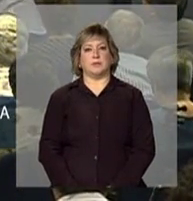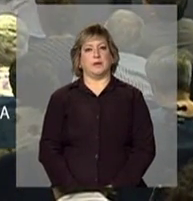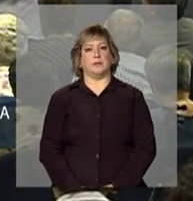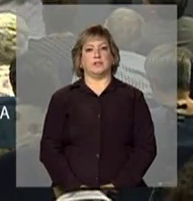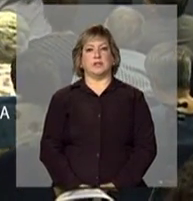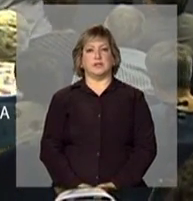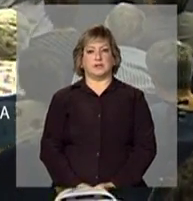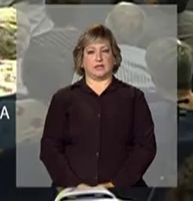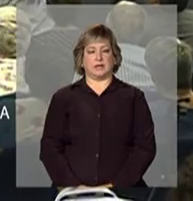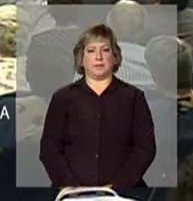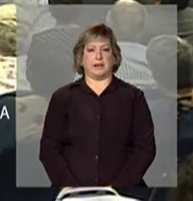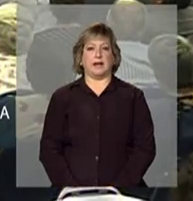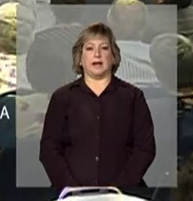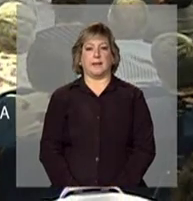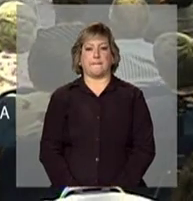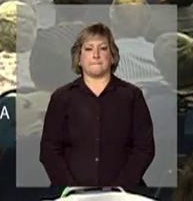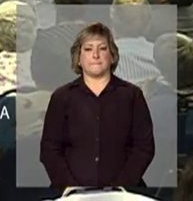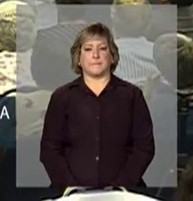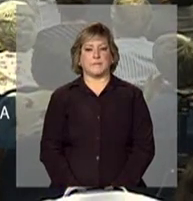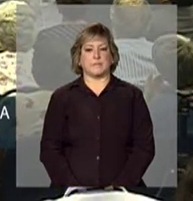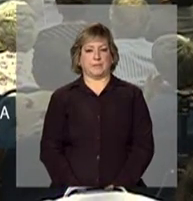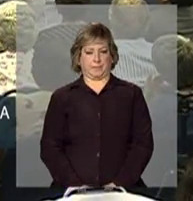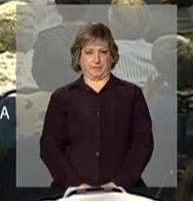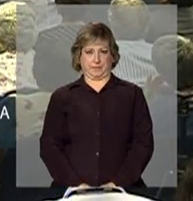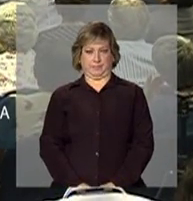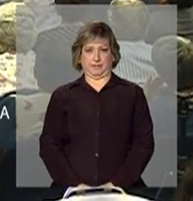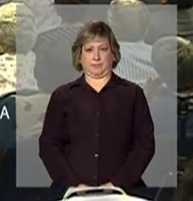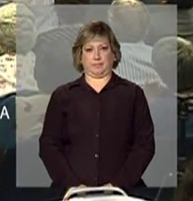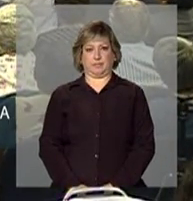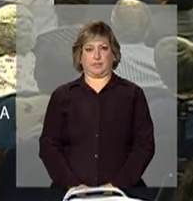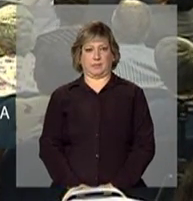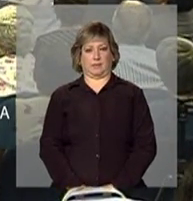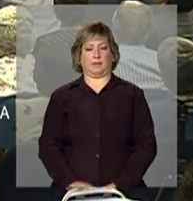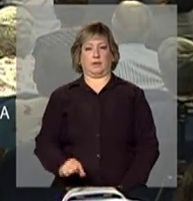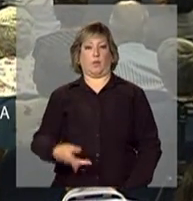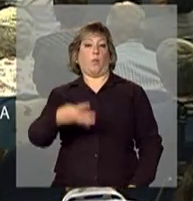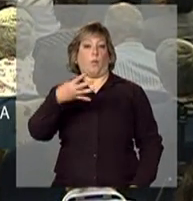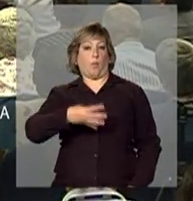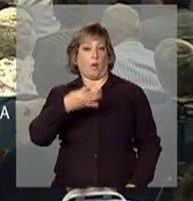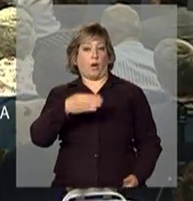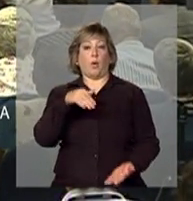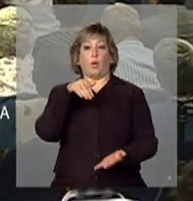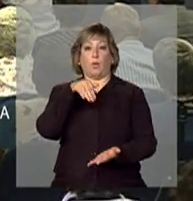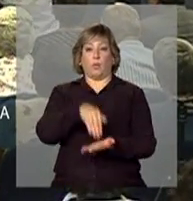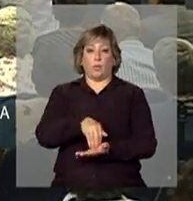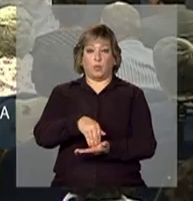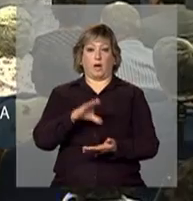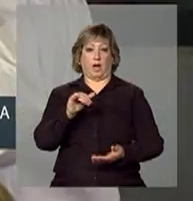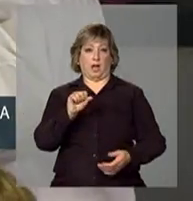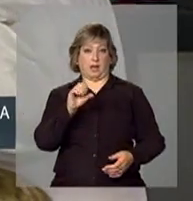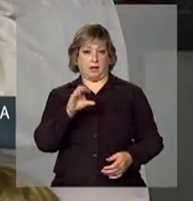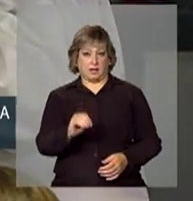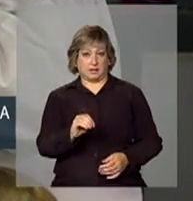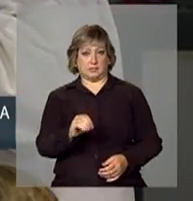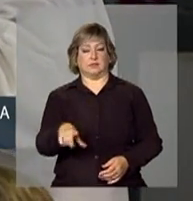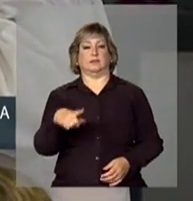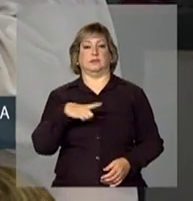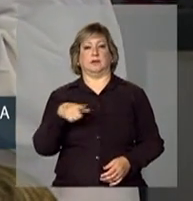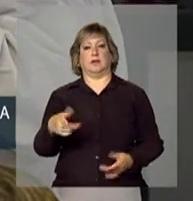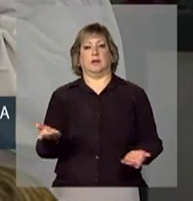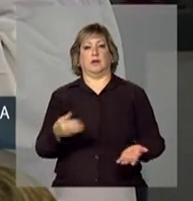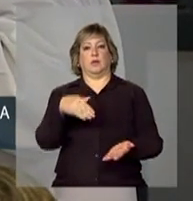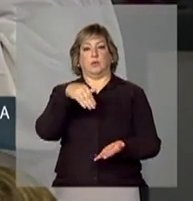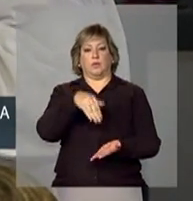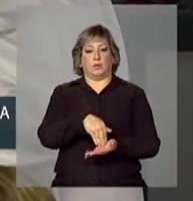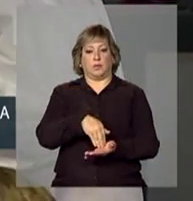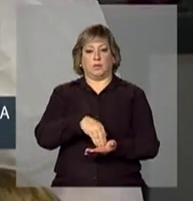tá, também? Posso ir? Então, o quarto e último caso, a quarta e última